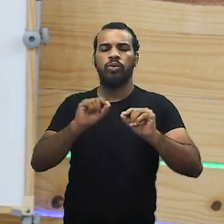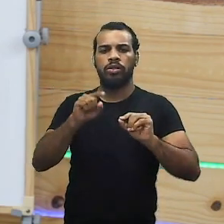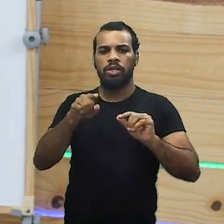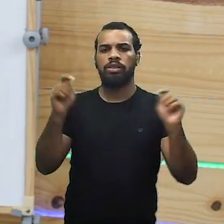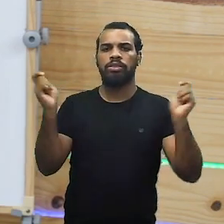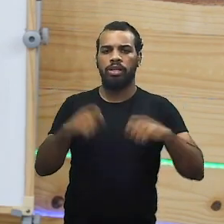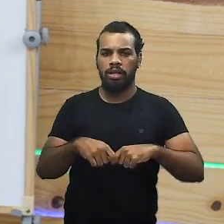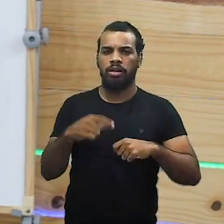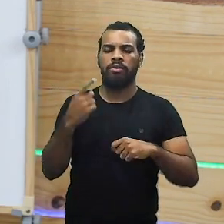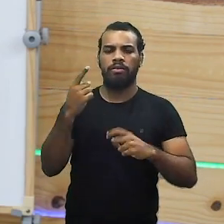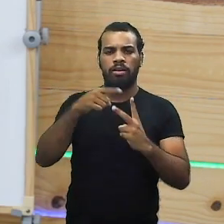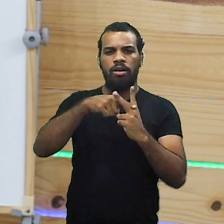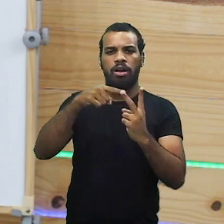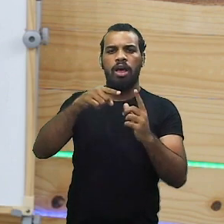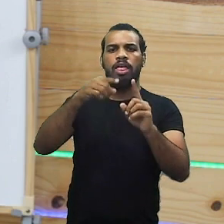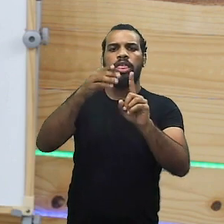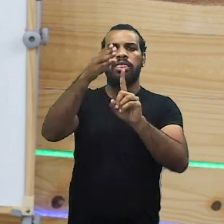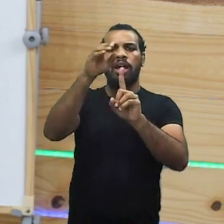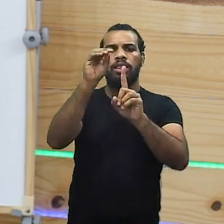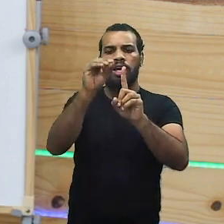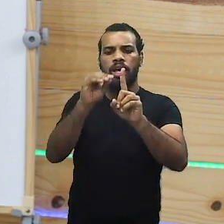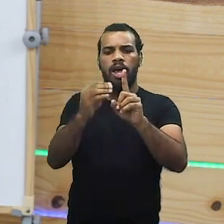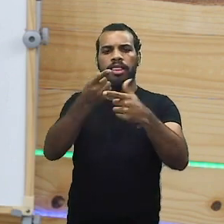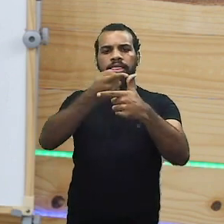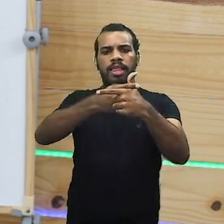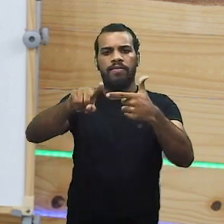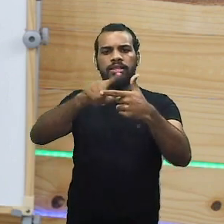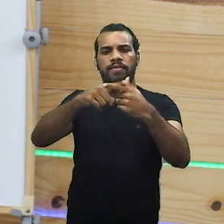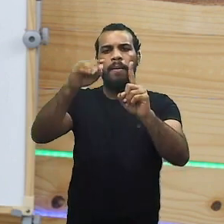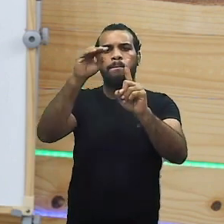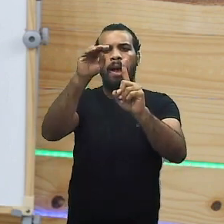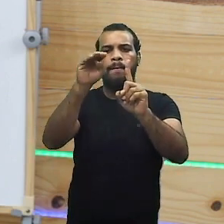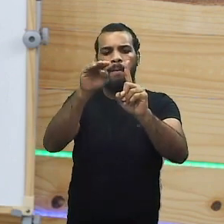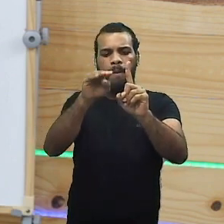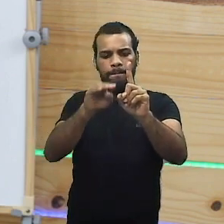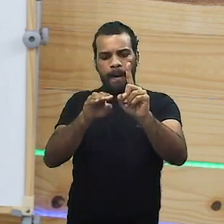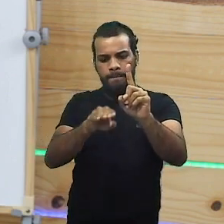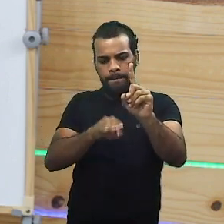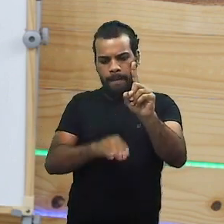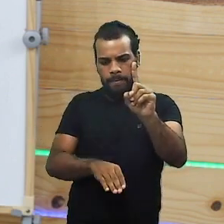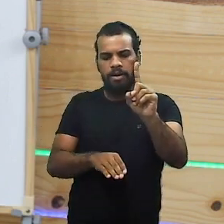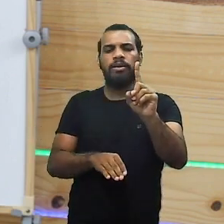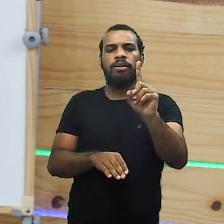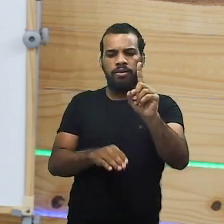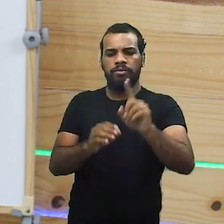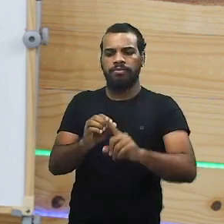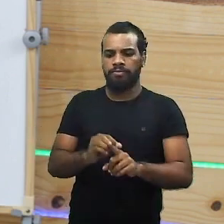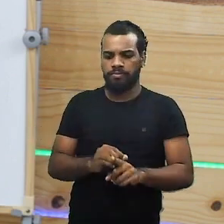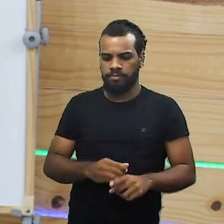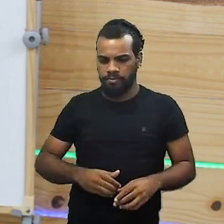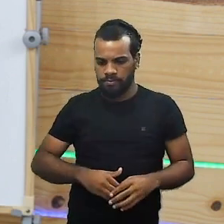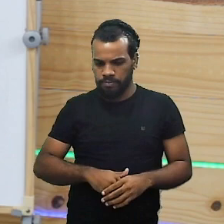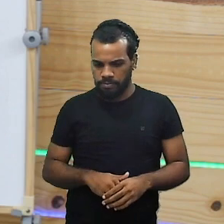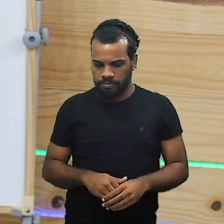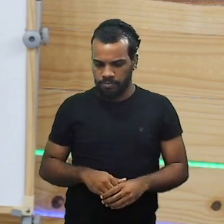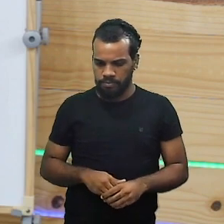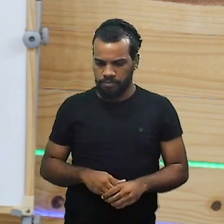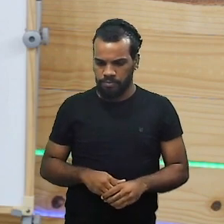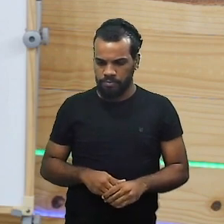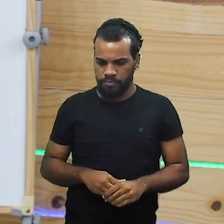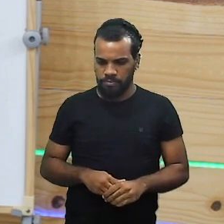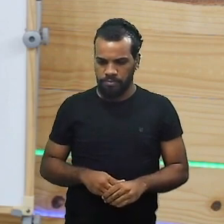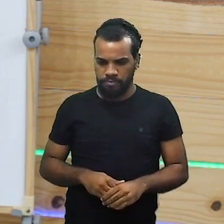uma fatoração do 72 e tem que escrever ele na forma simplificada, beleza? Assim,